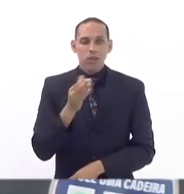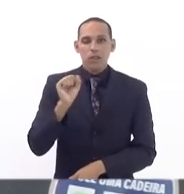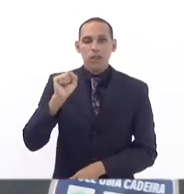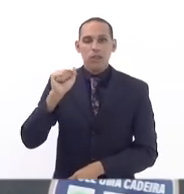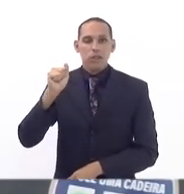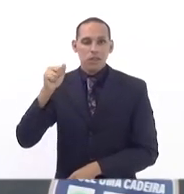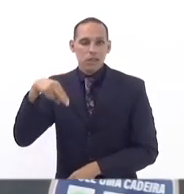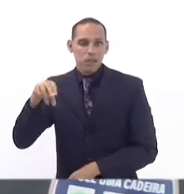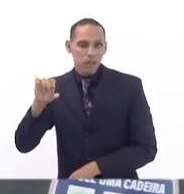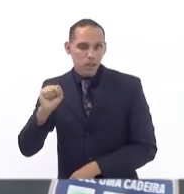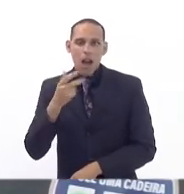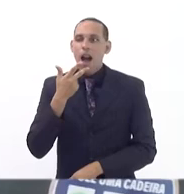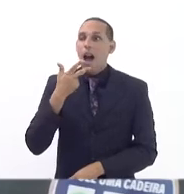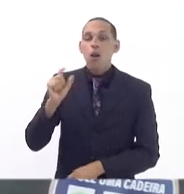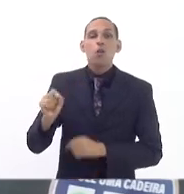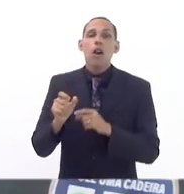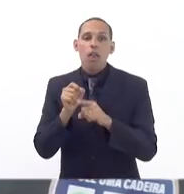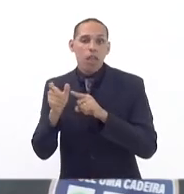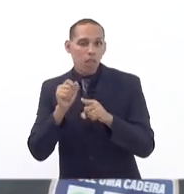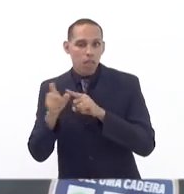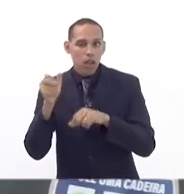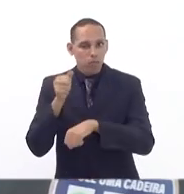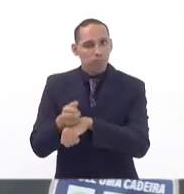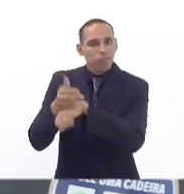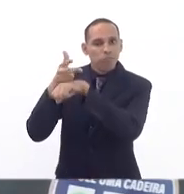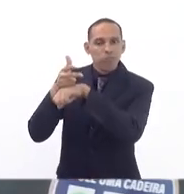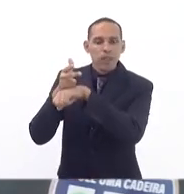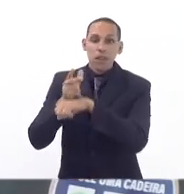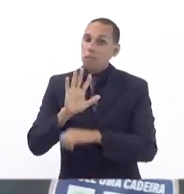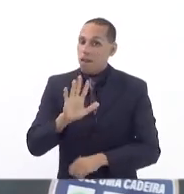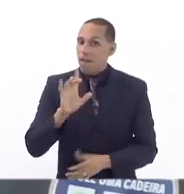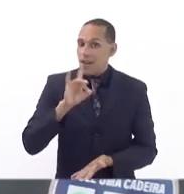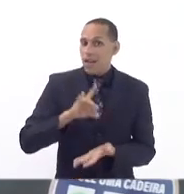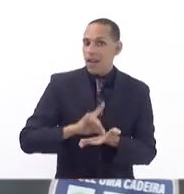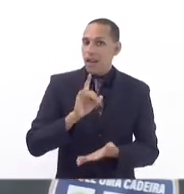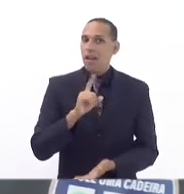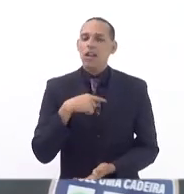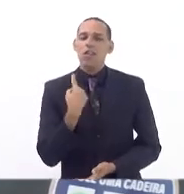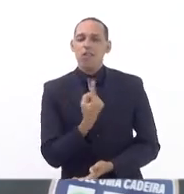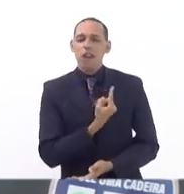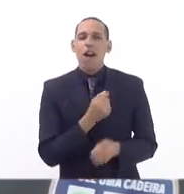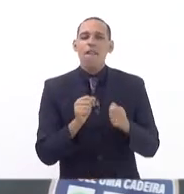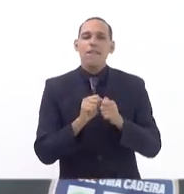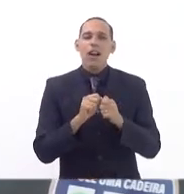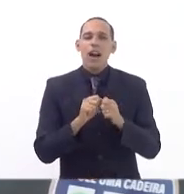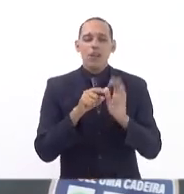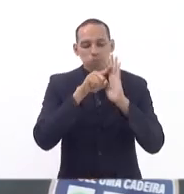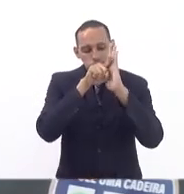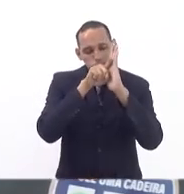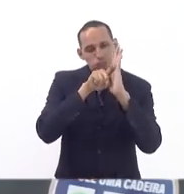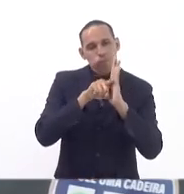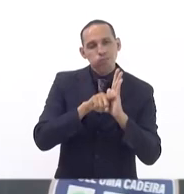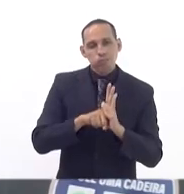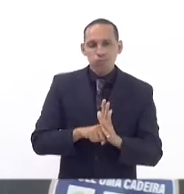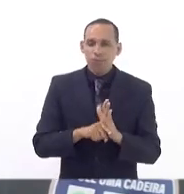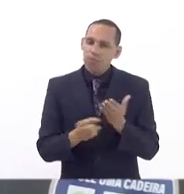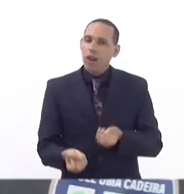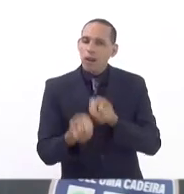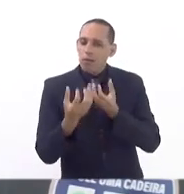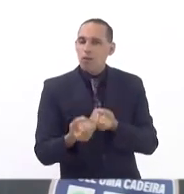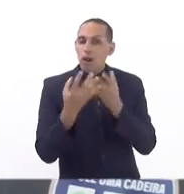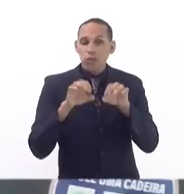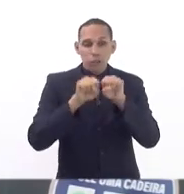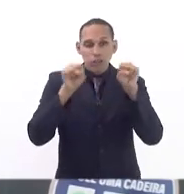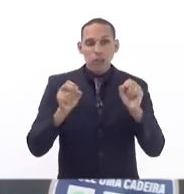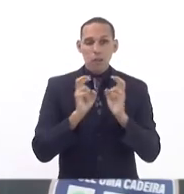alocação de câmeras mas na verdade a gente né é eu comecei a fazer-se o levantamento de dados o sistema Ferroviário